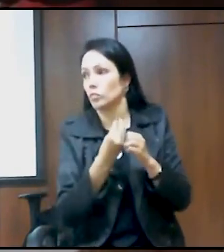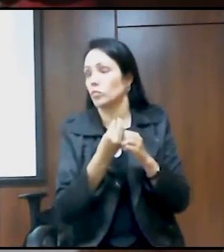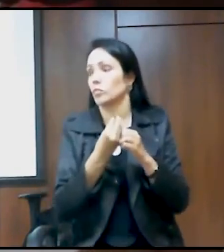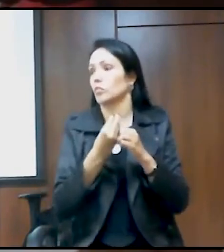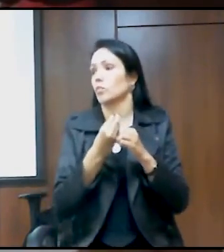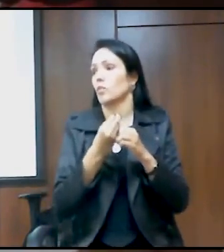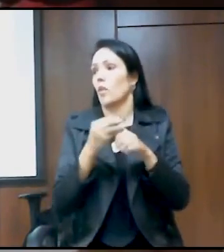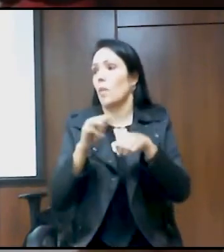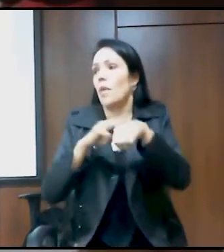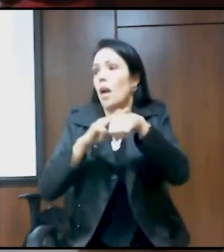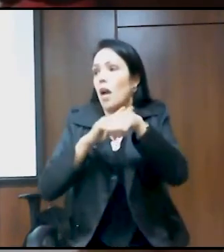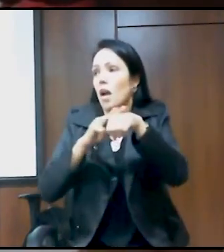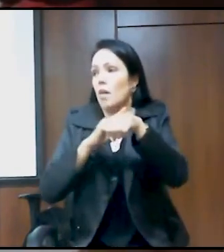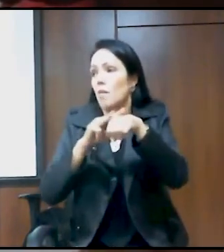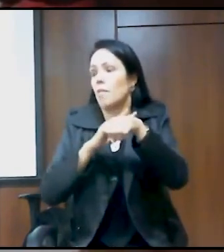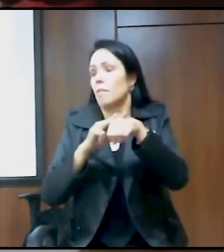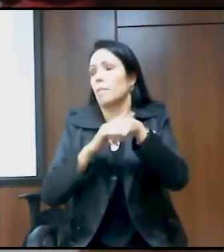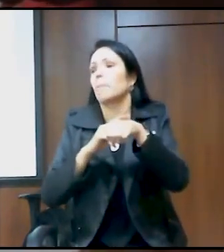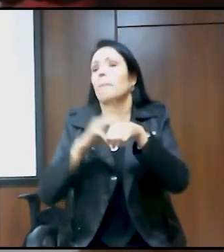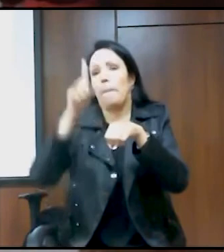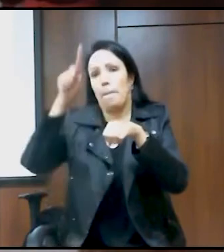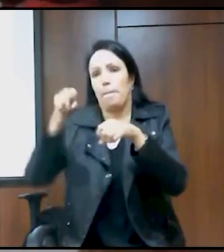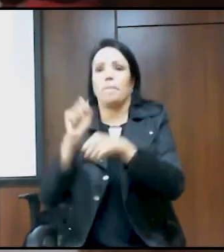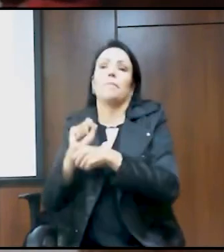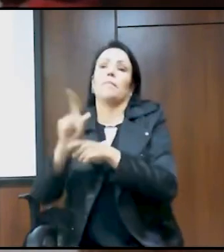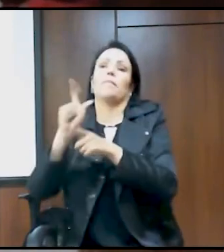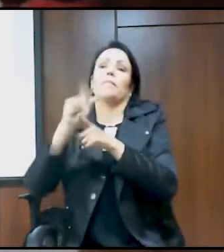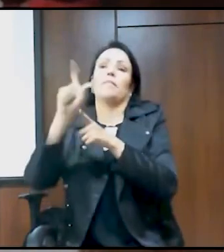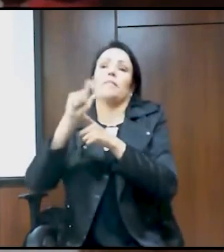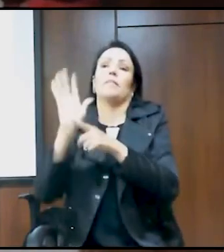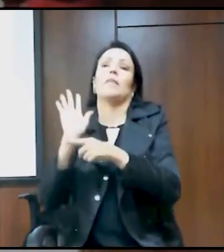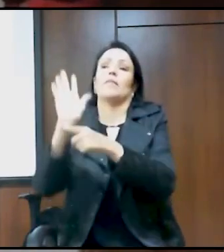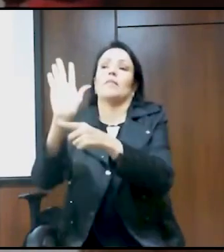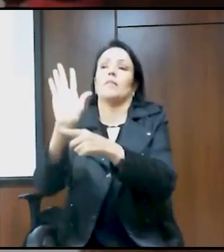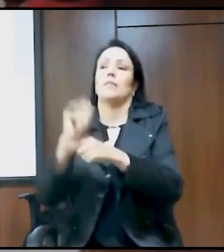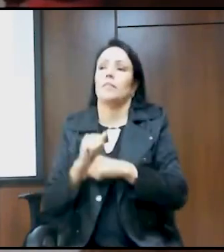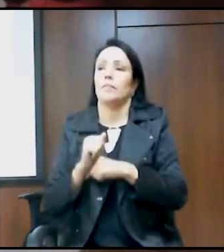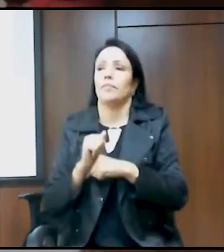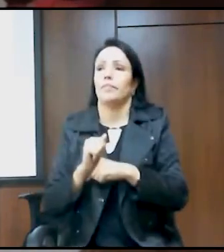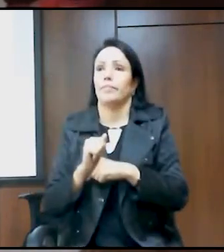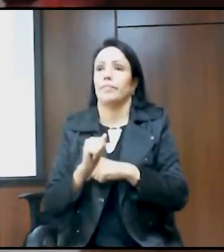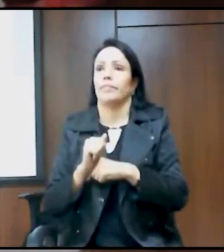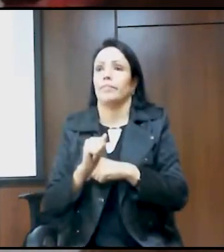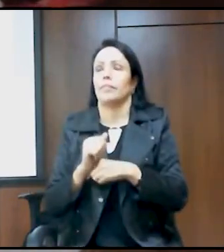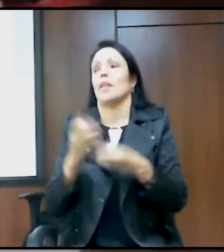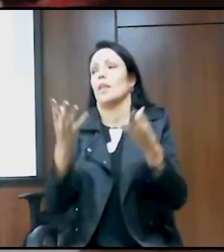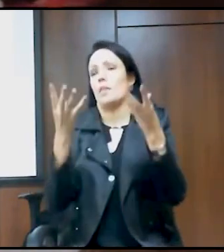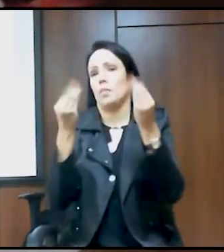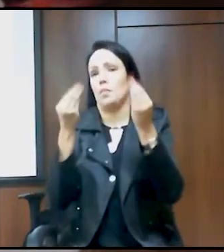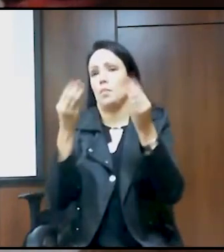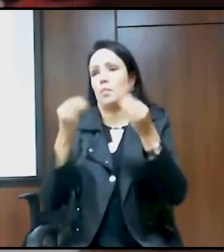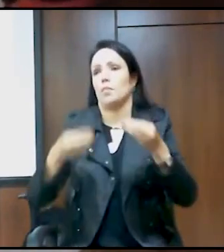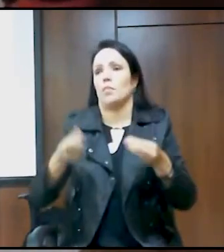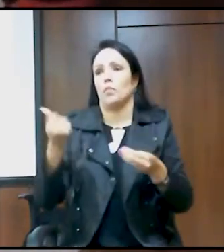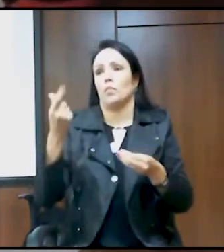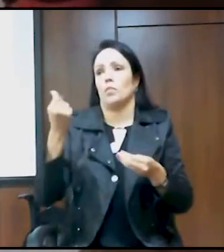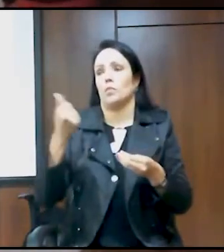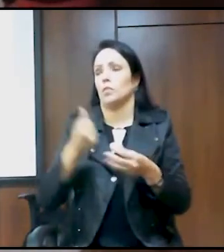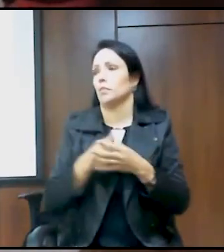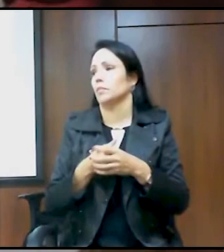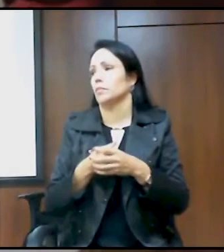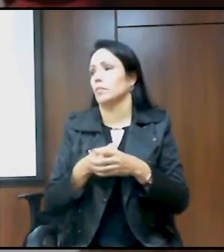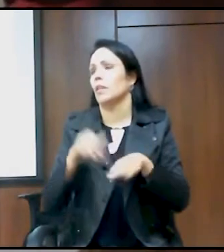esse marronzinho aqui, é gasto com auxílio aluguel. Tá? É muito dinheiro. Ele é